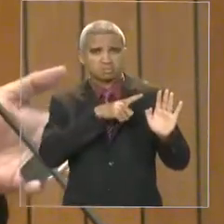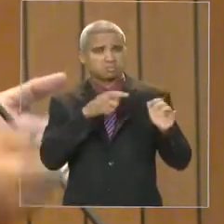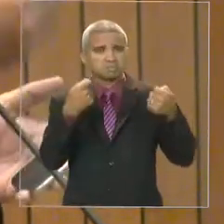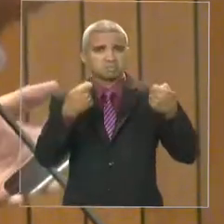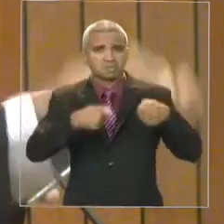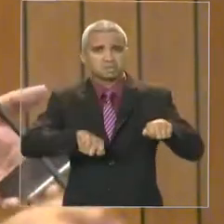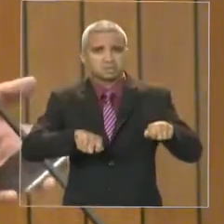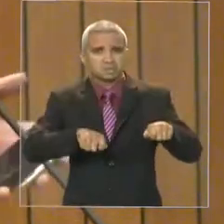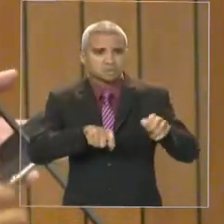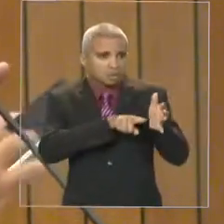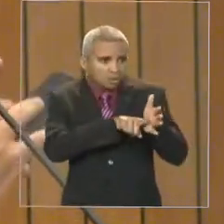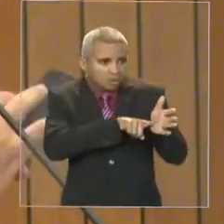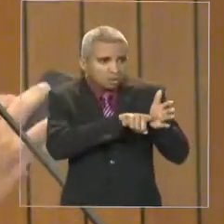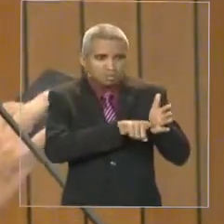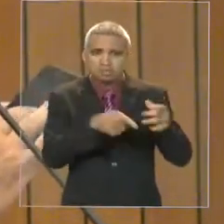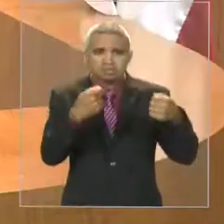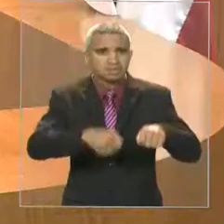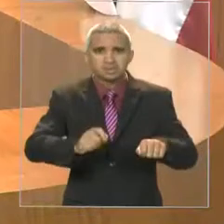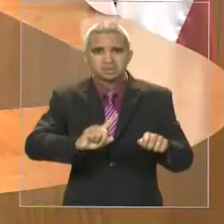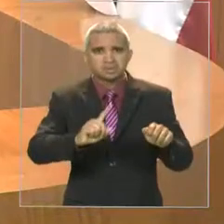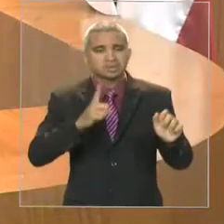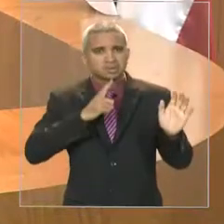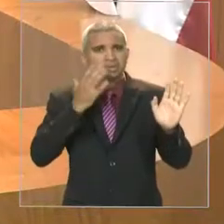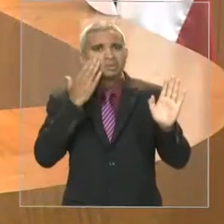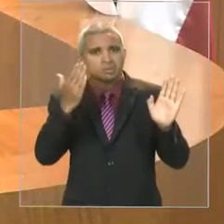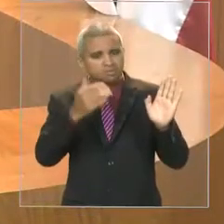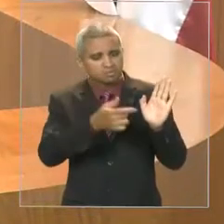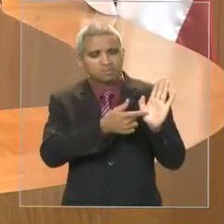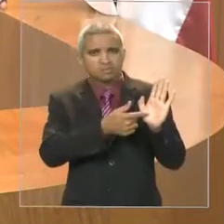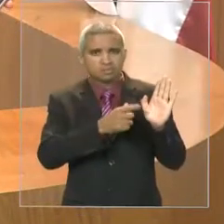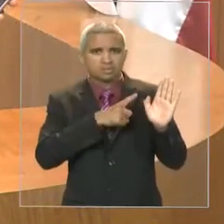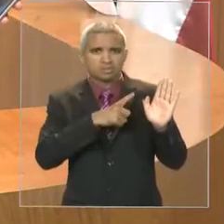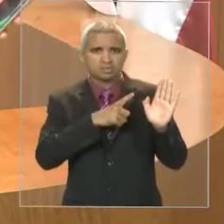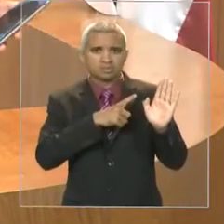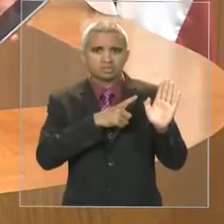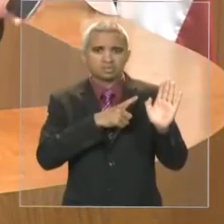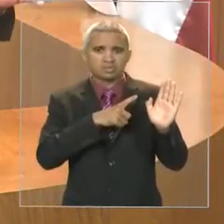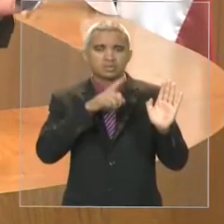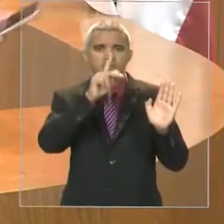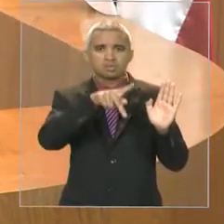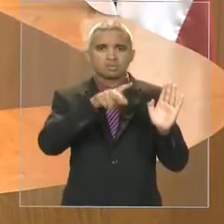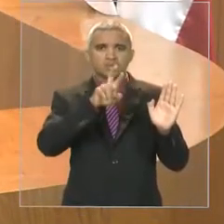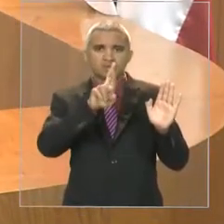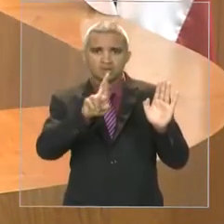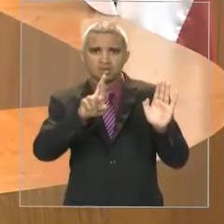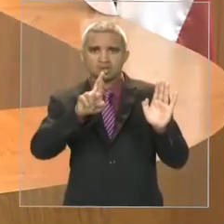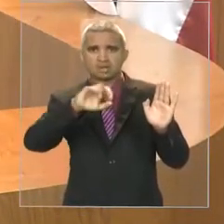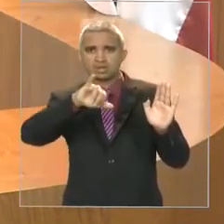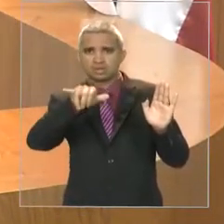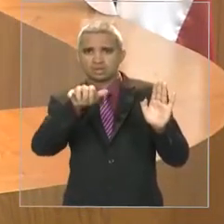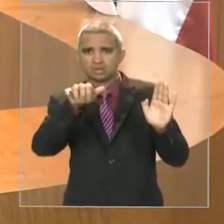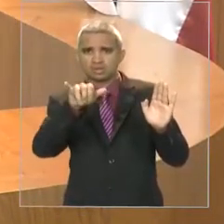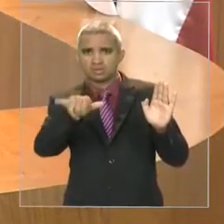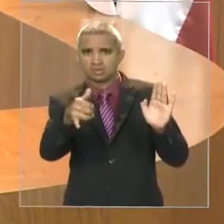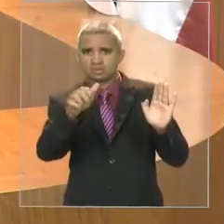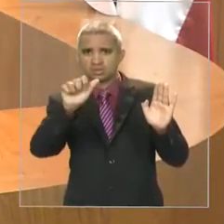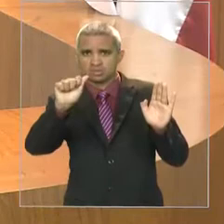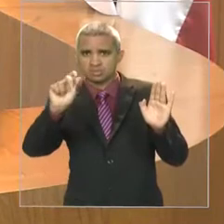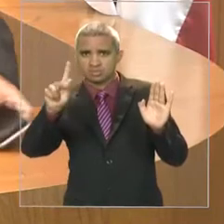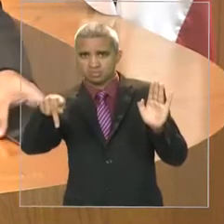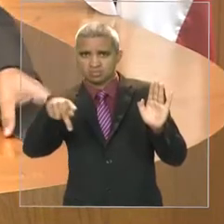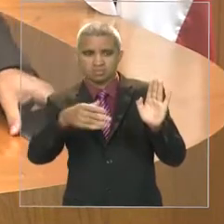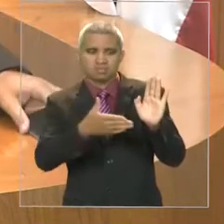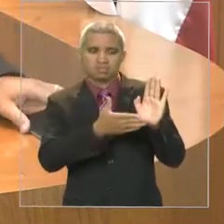licitação da qual a Eringa foi vencedora, está lá a matrícula PRJAP. Não precisa ter